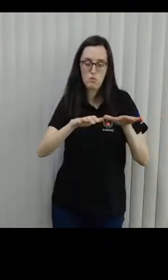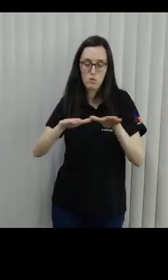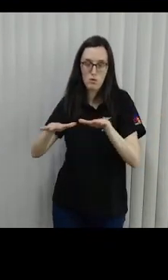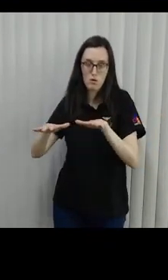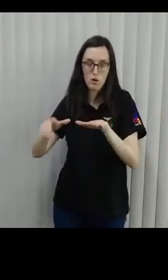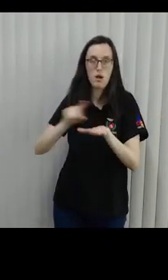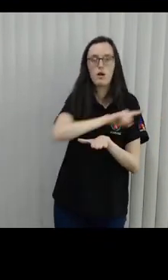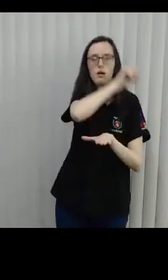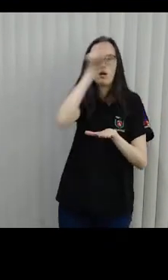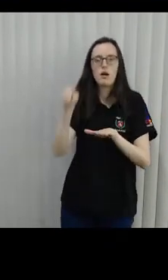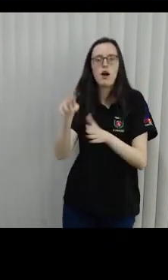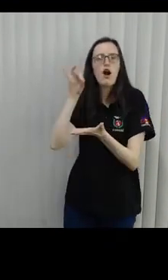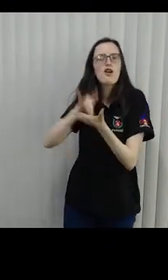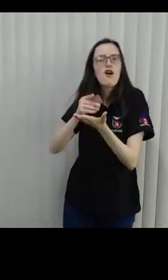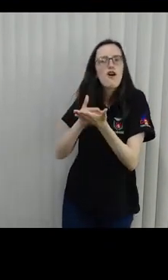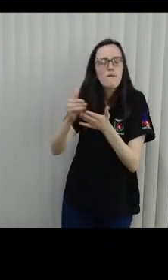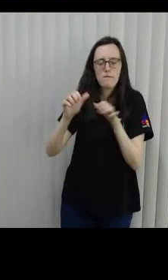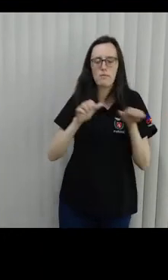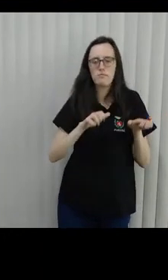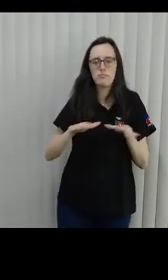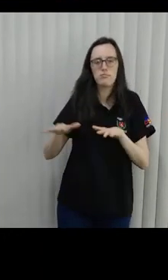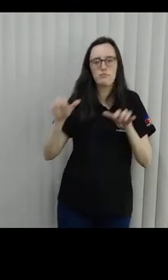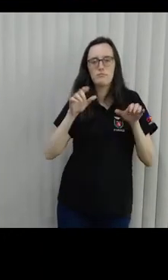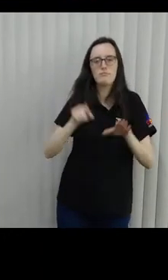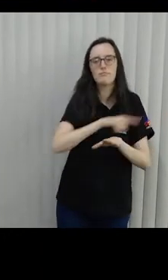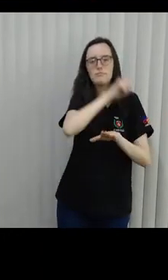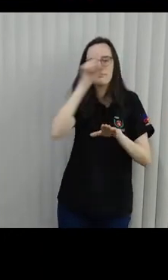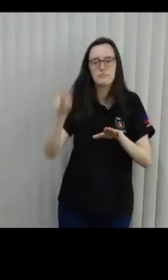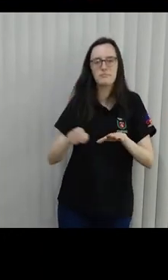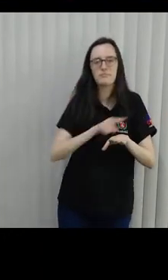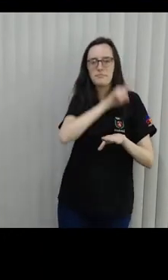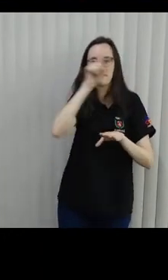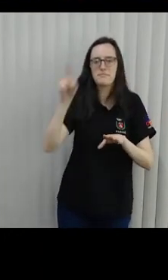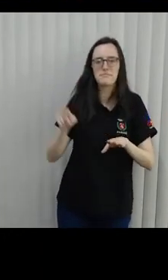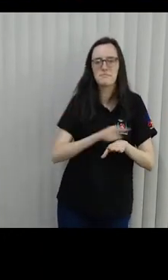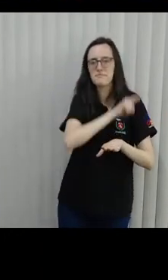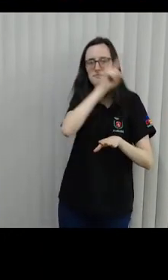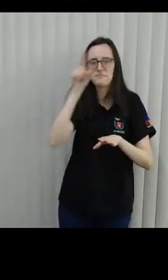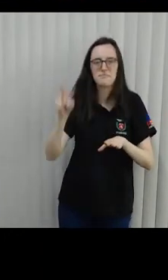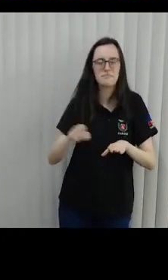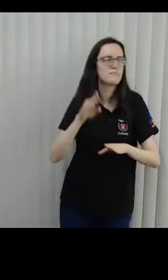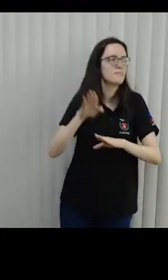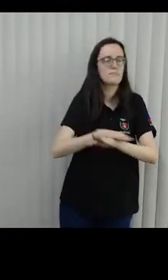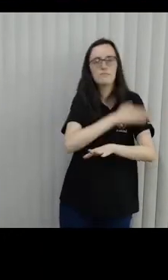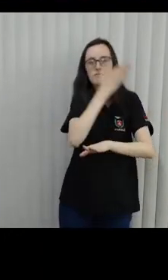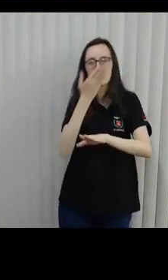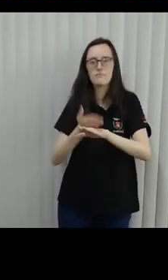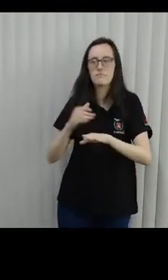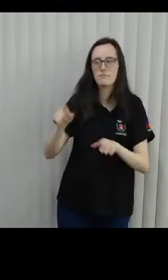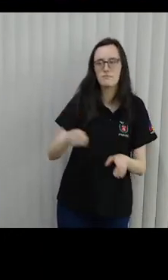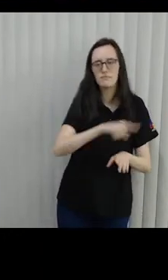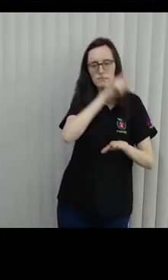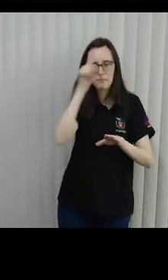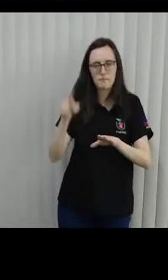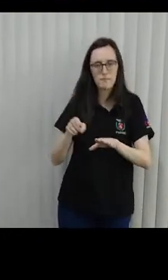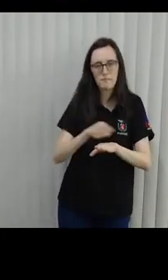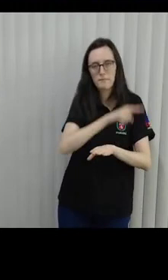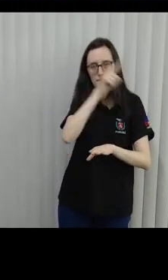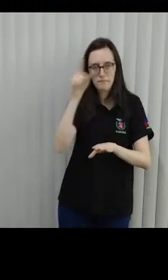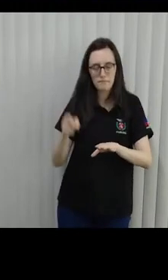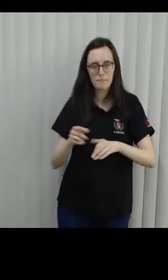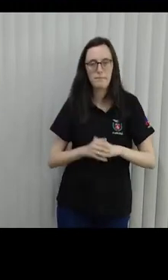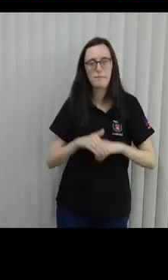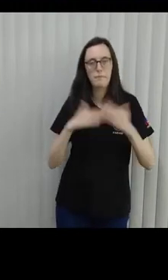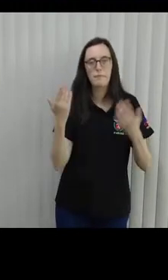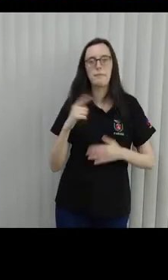e volta para a posição inicial. Quando esse aqui acabar, ele volta para a posição inicial e fica fazendo isso o tempo inteiro, beleza? Então, como